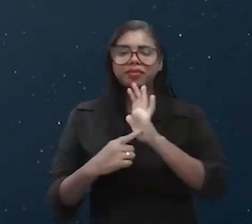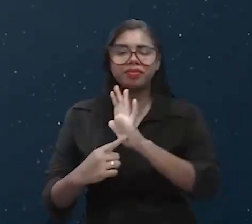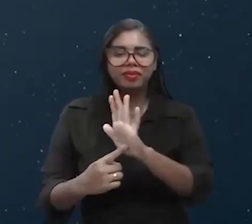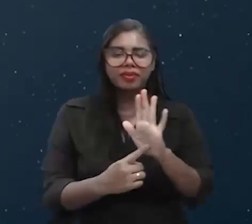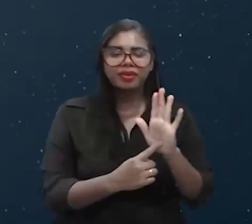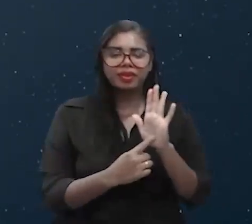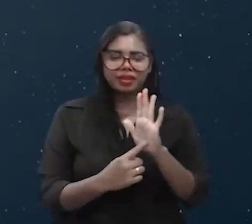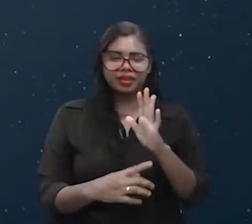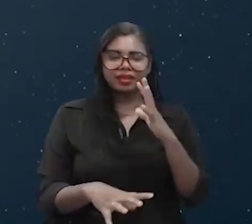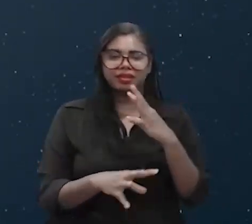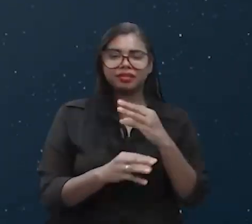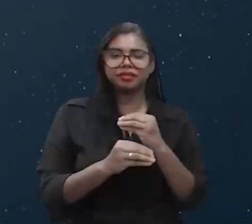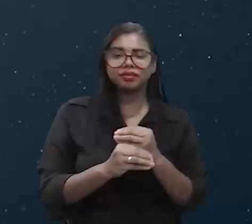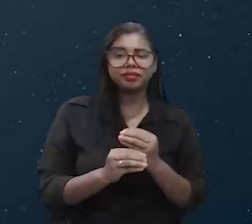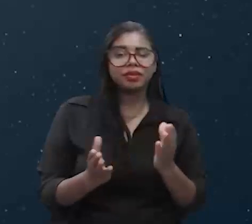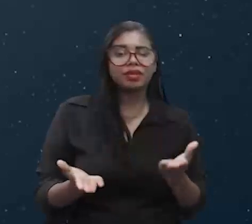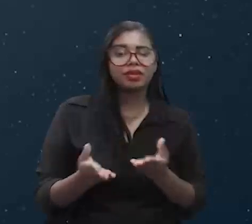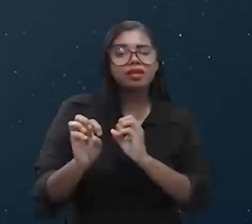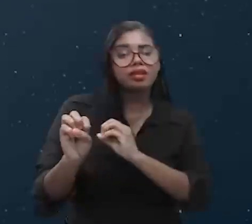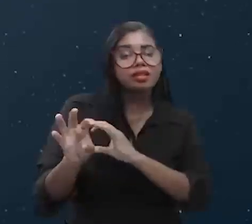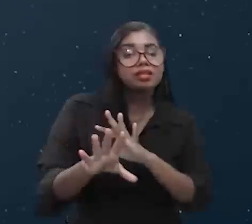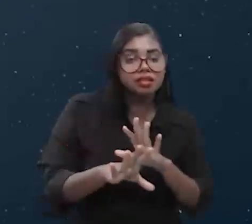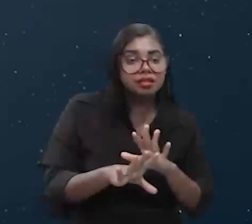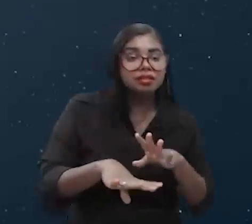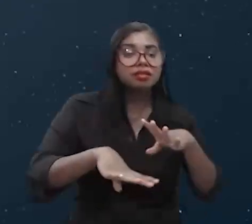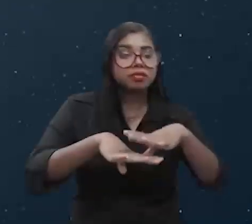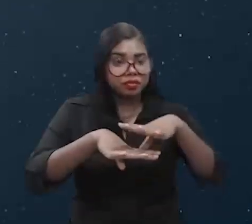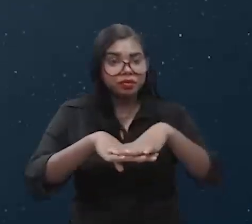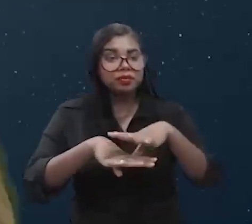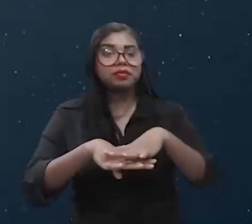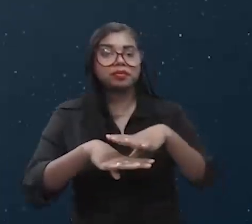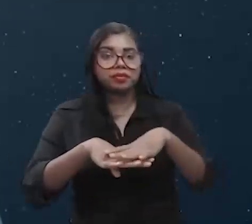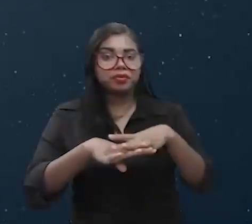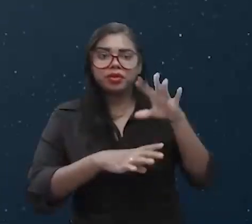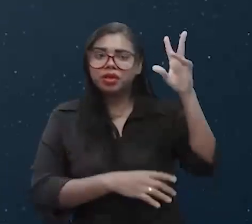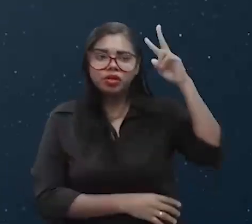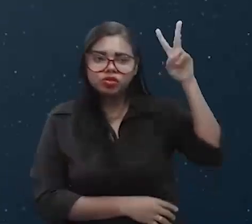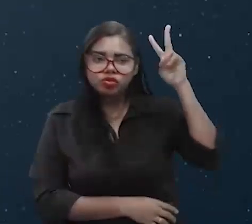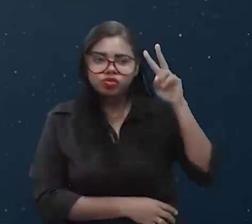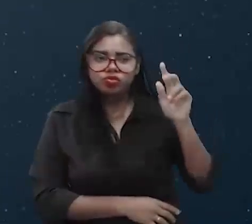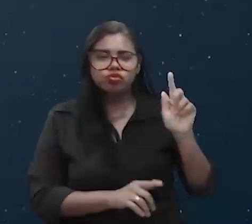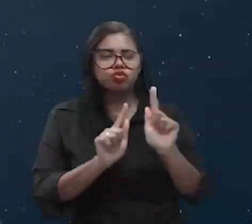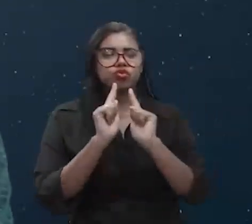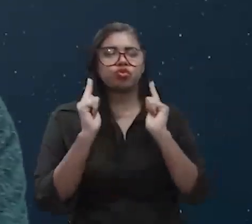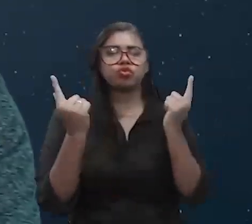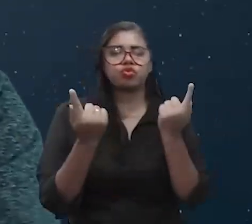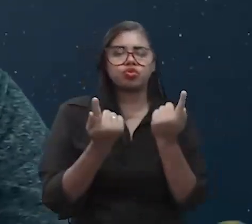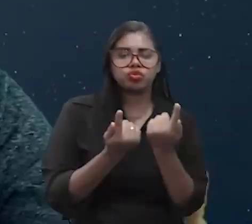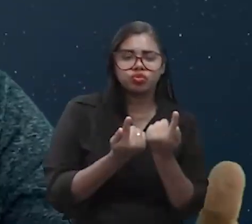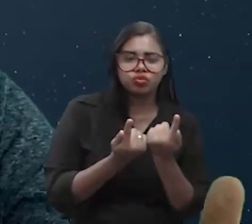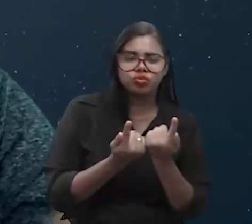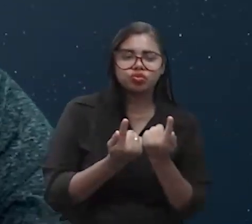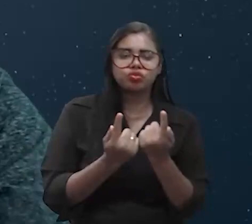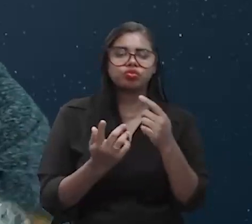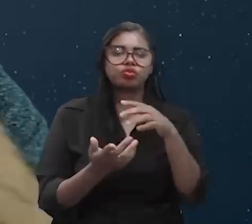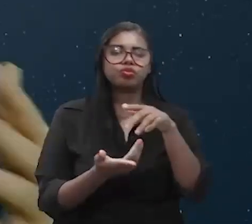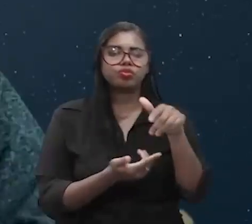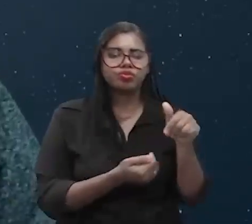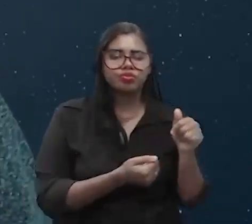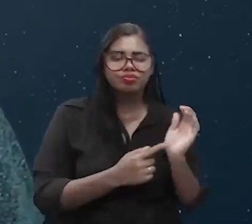sítio ensinando aritmética para as crianças, ensinando história, geografia. Então ele extrapolou essa